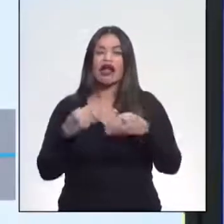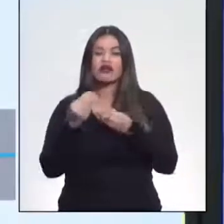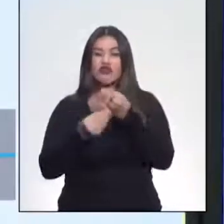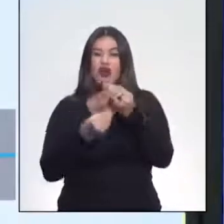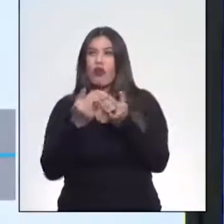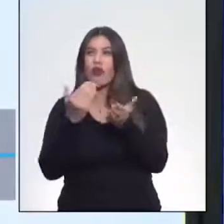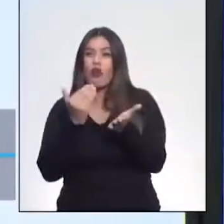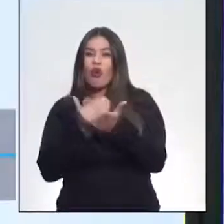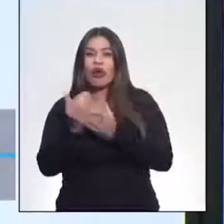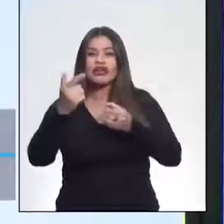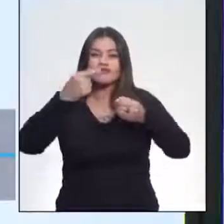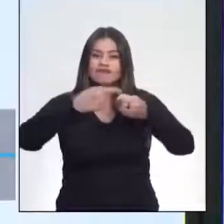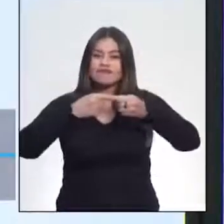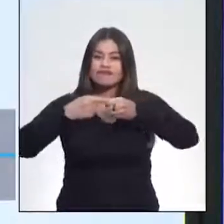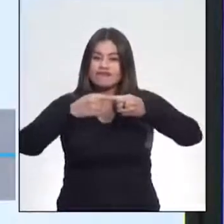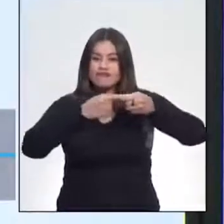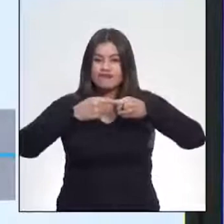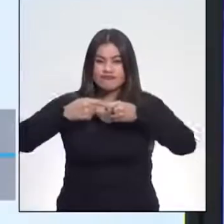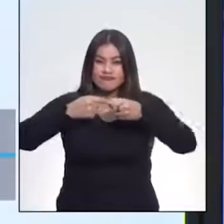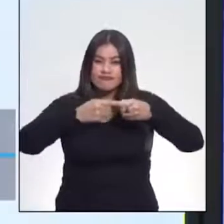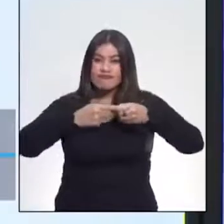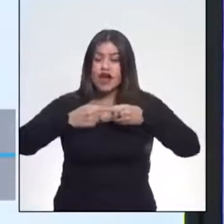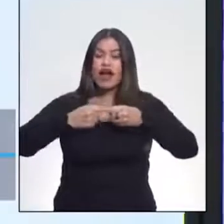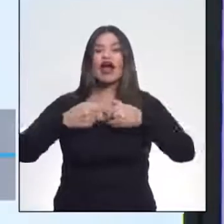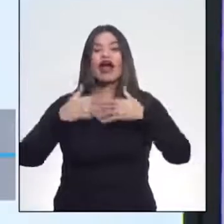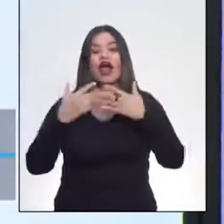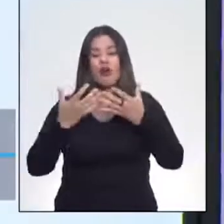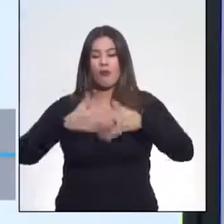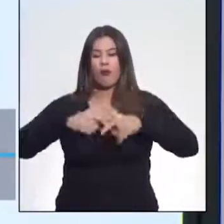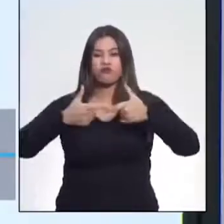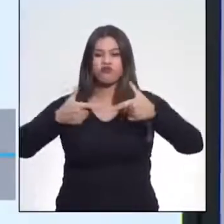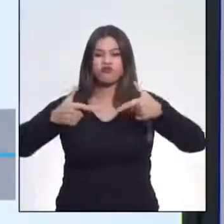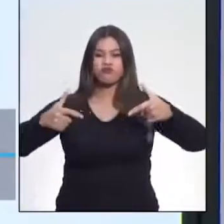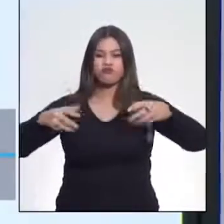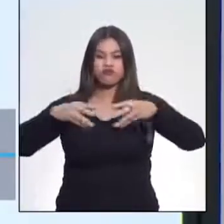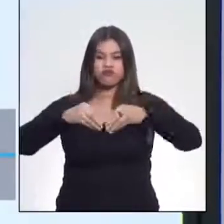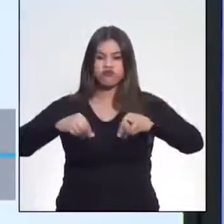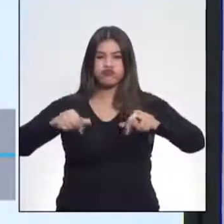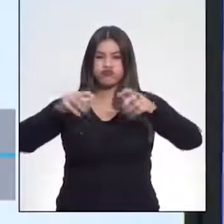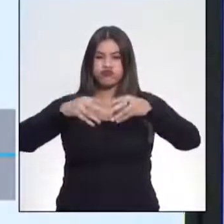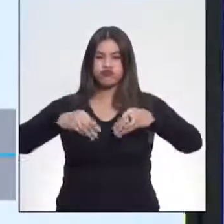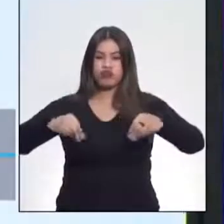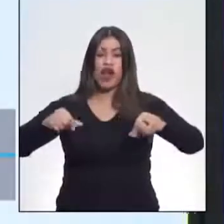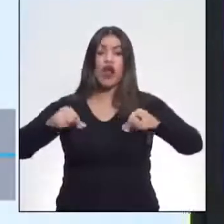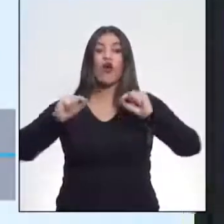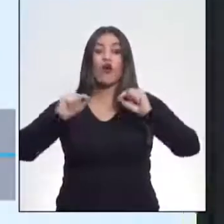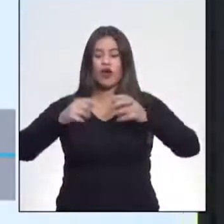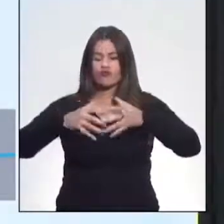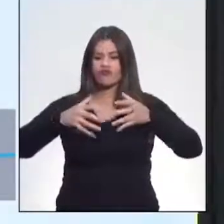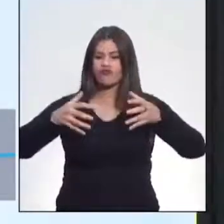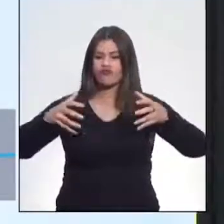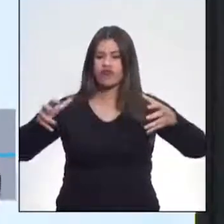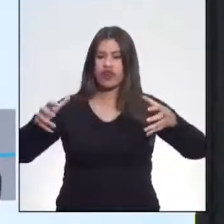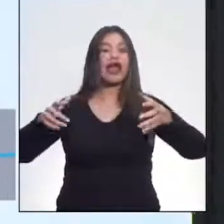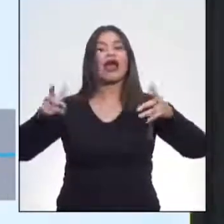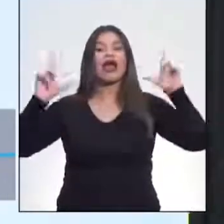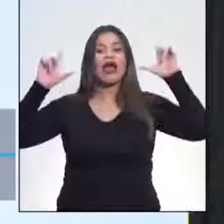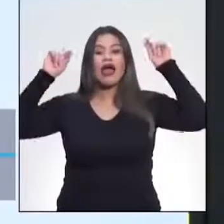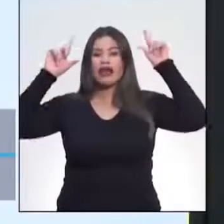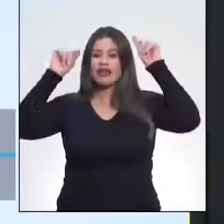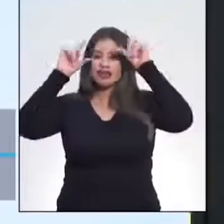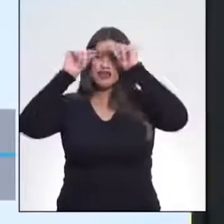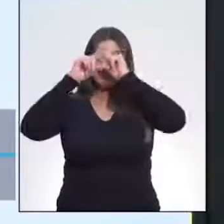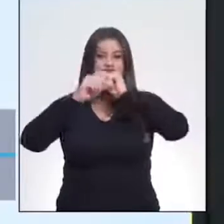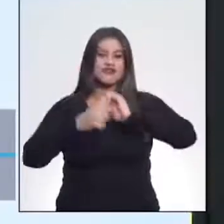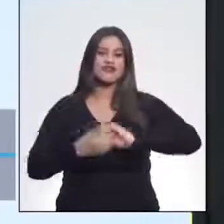nós temos a primeira diáspora com isso nós aumentamos aí o território do que nós chamamos de Grécia acontece